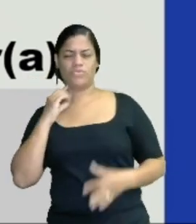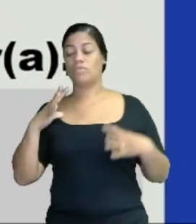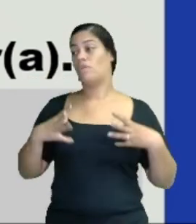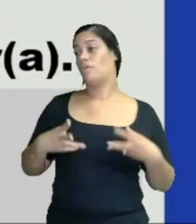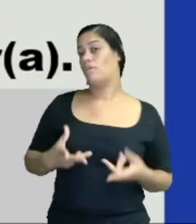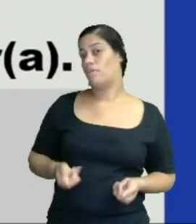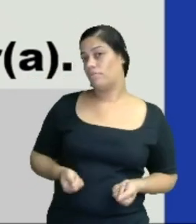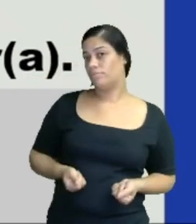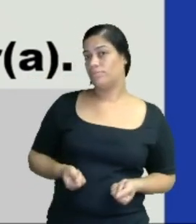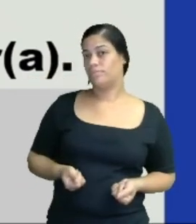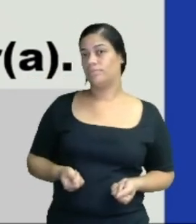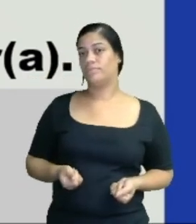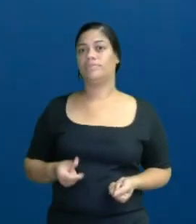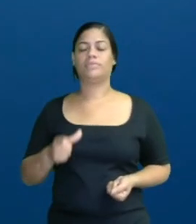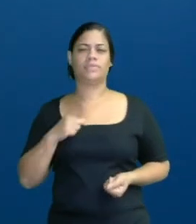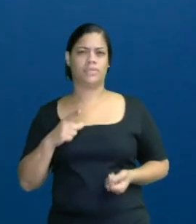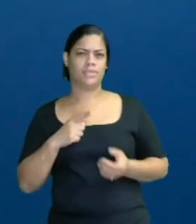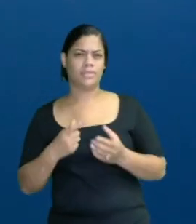poluído?